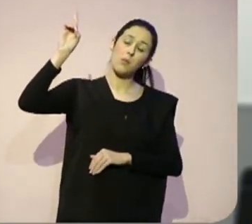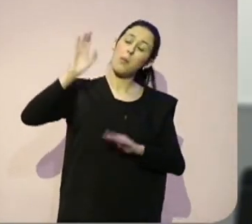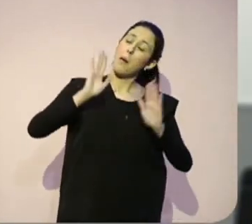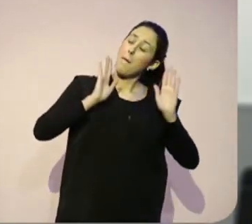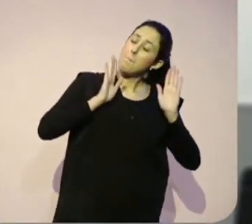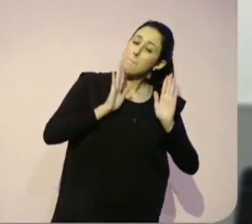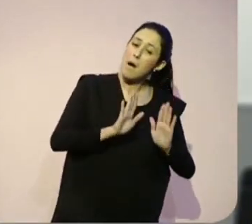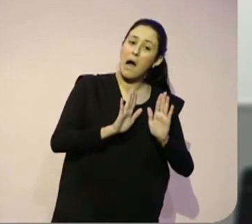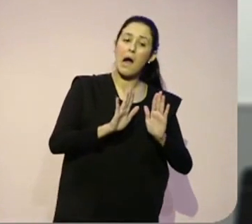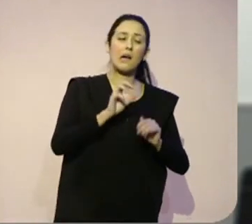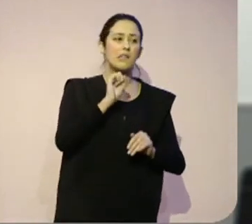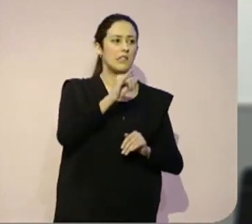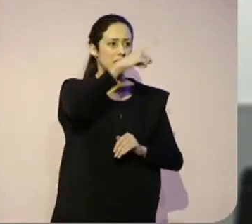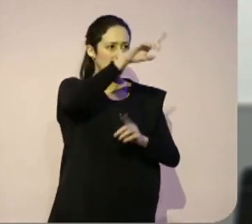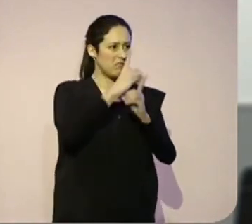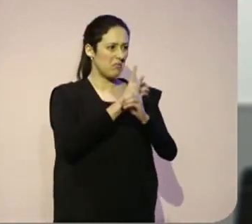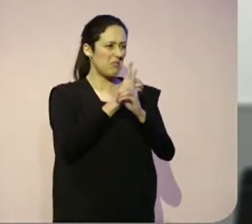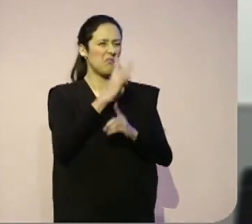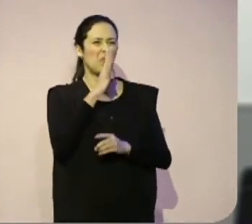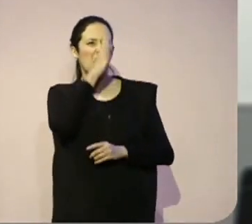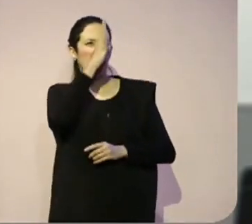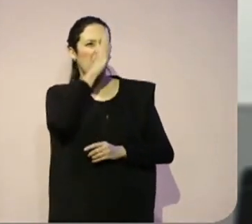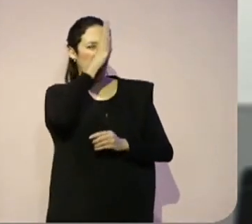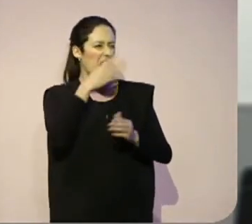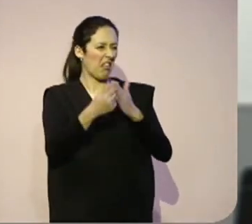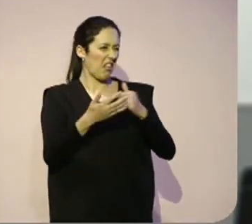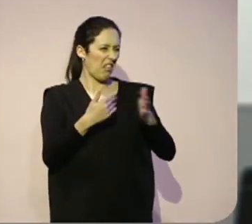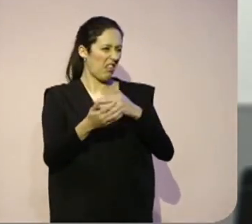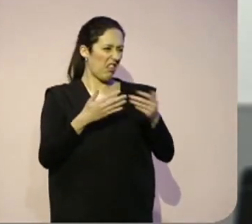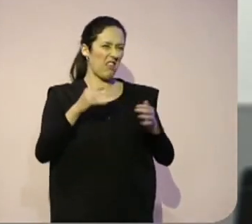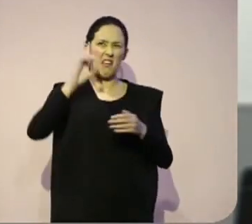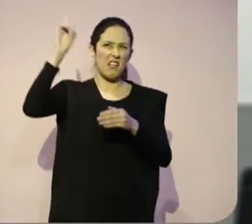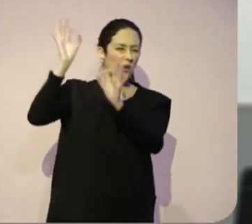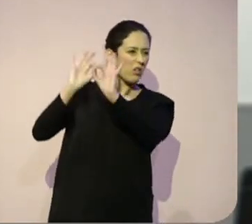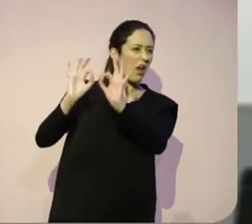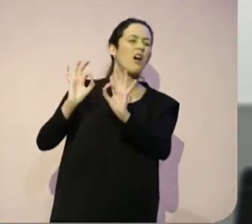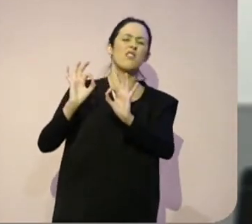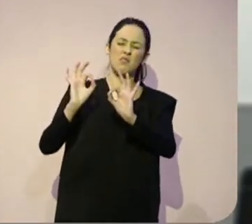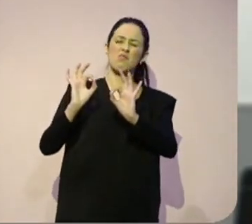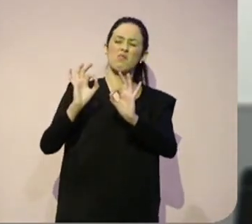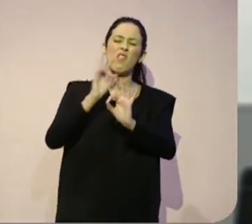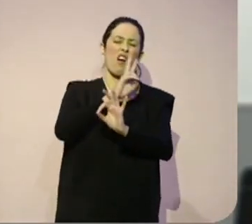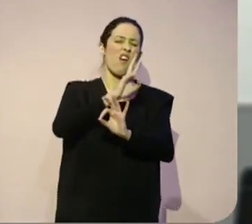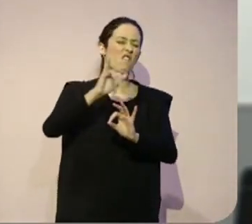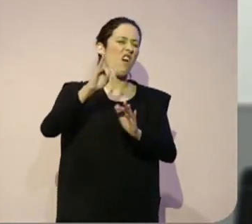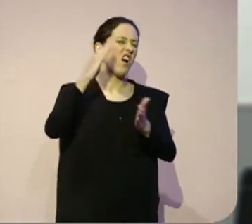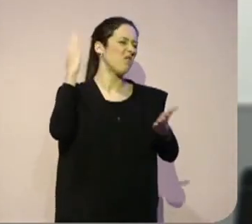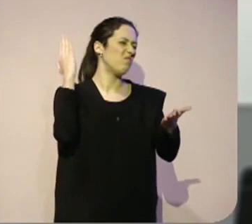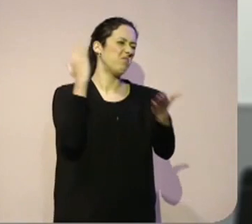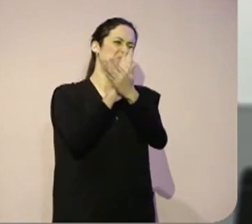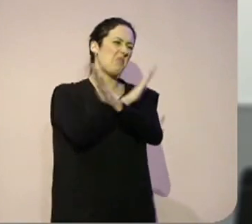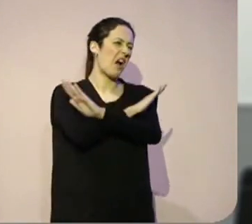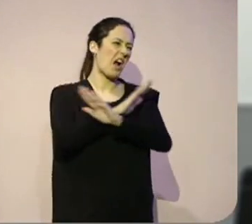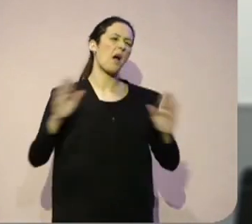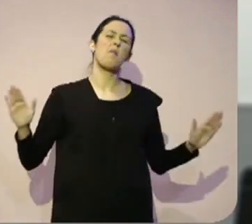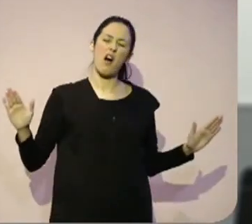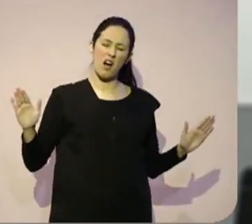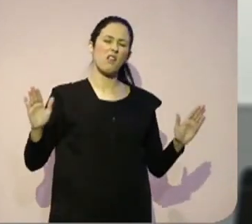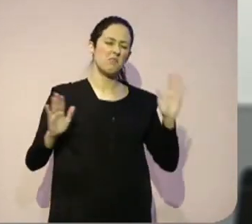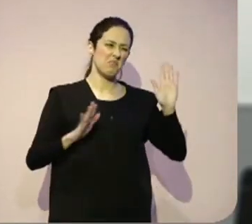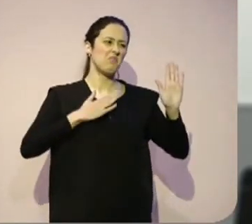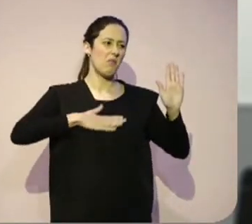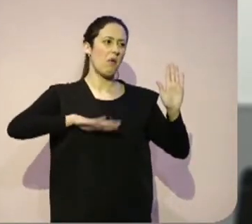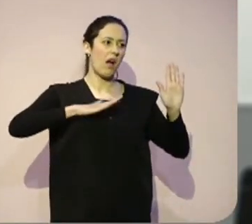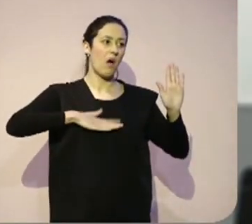em nome de Deus, não se preocupem, o tempo vai acabar com esse movimento. E